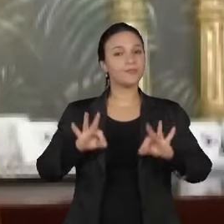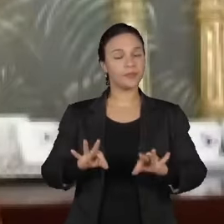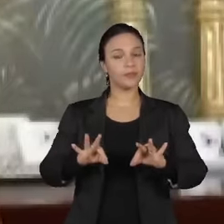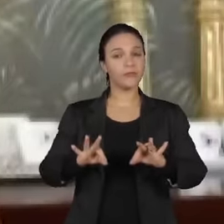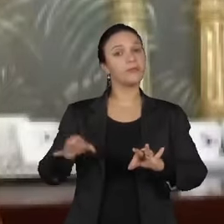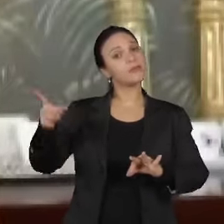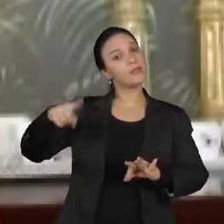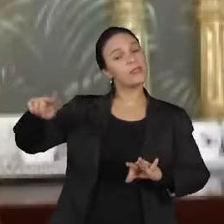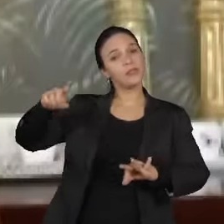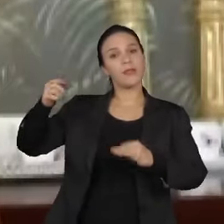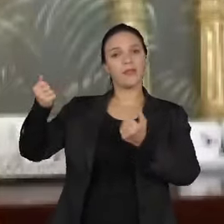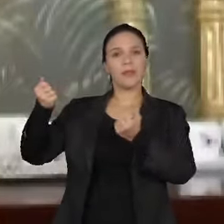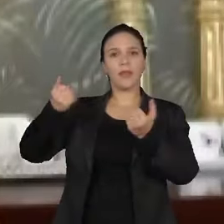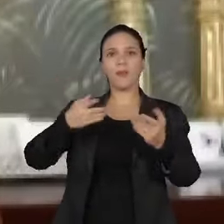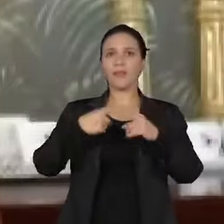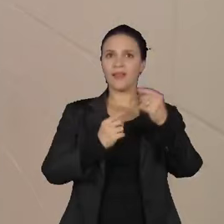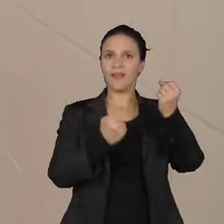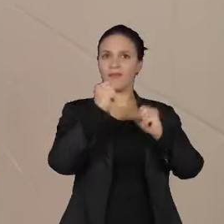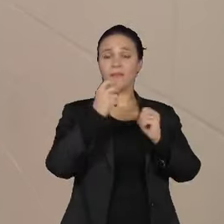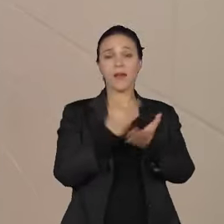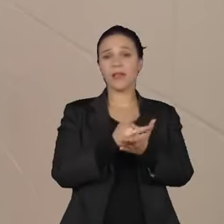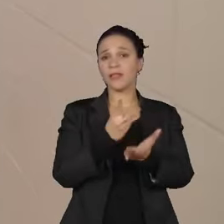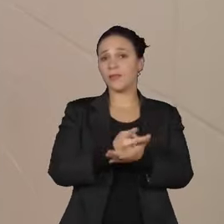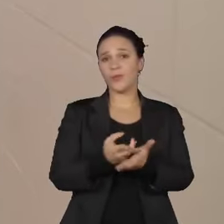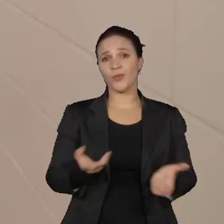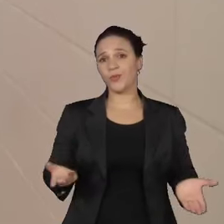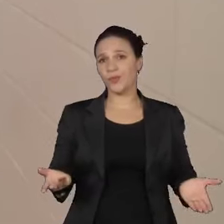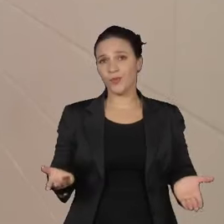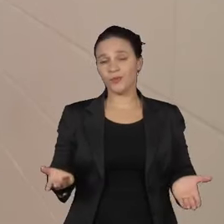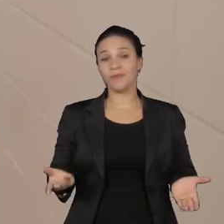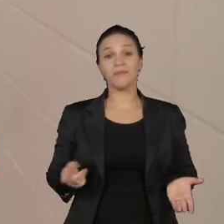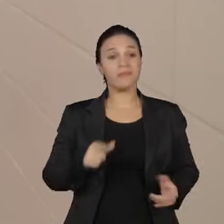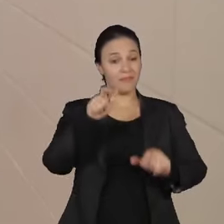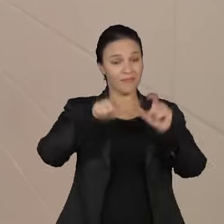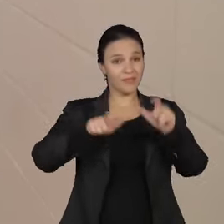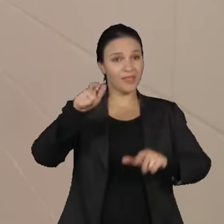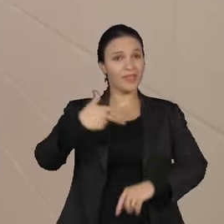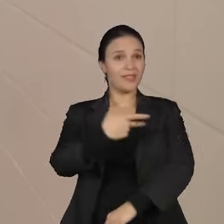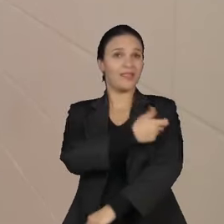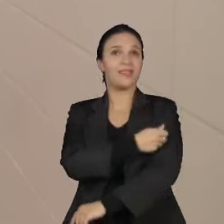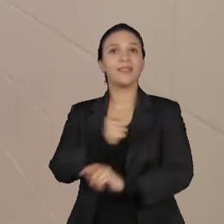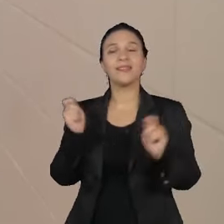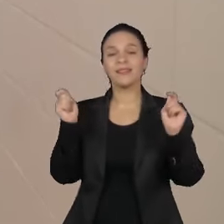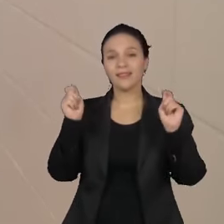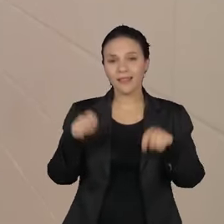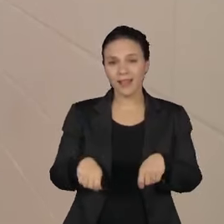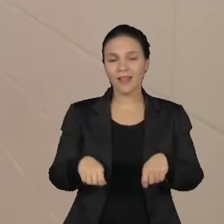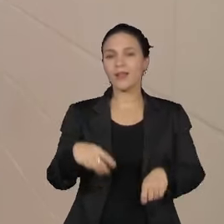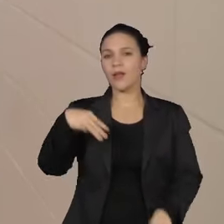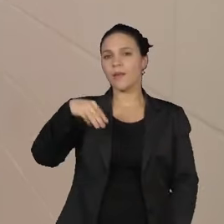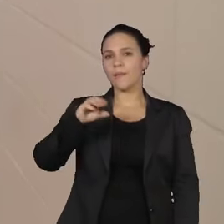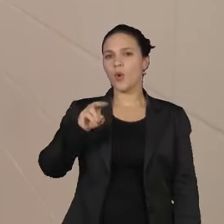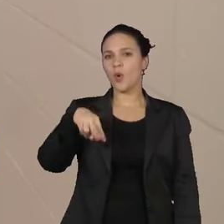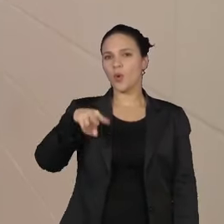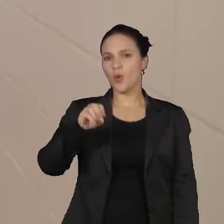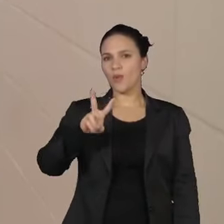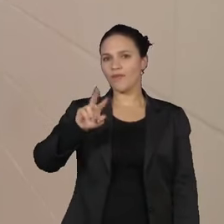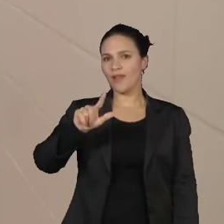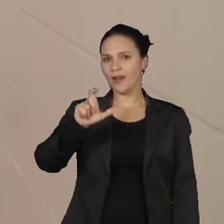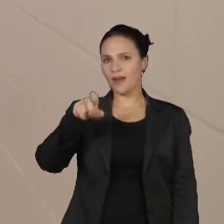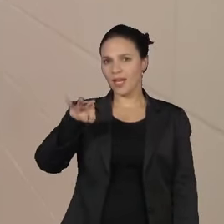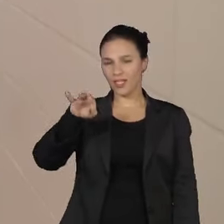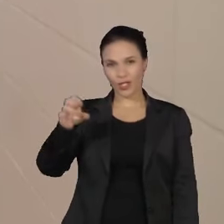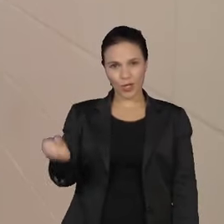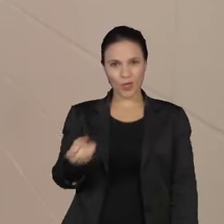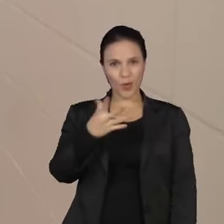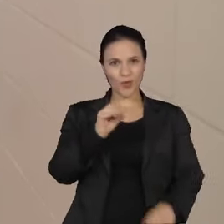eles forneçam para nós, porque os fabricantes são os mesmos. Pessoas elegíveis para receber a vacina monovalente, a mais atualizada